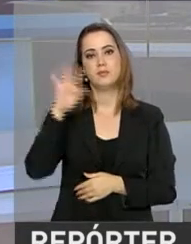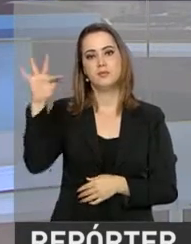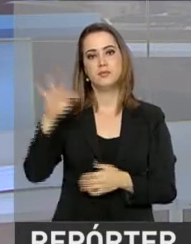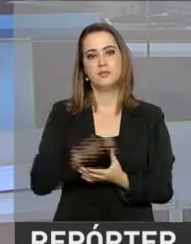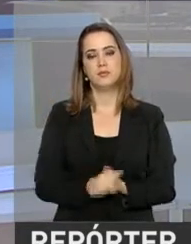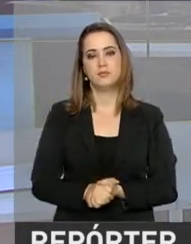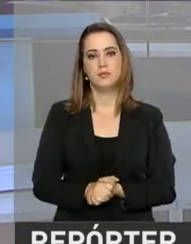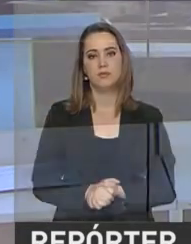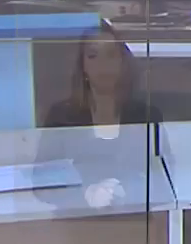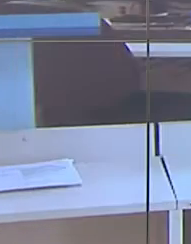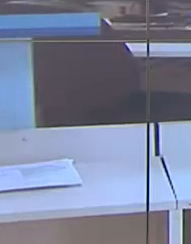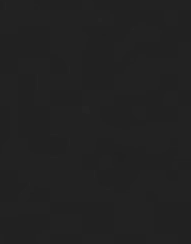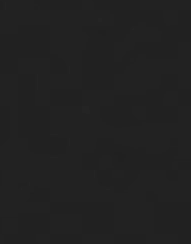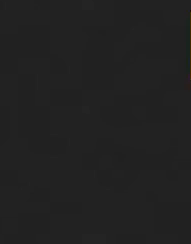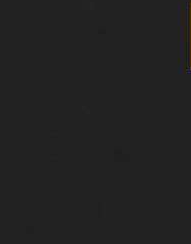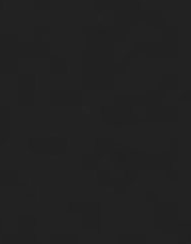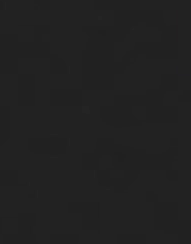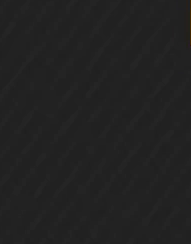federal